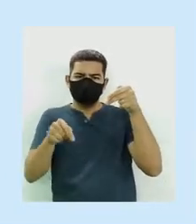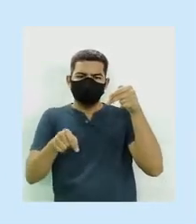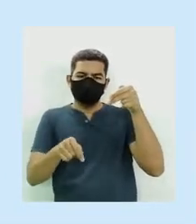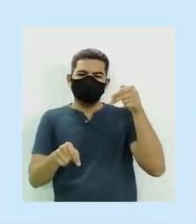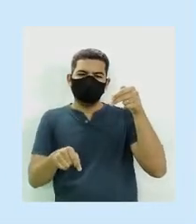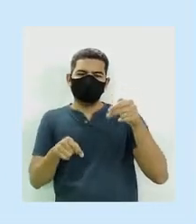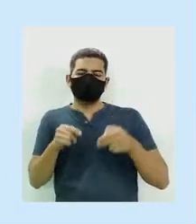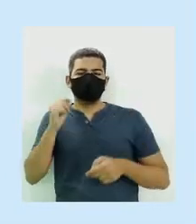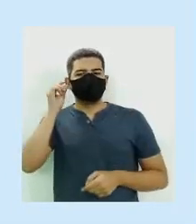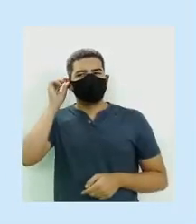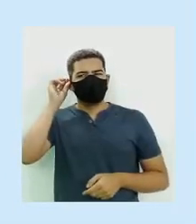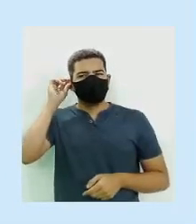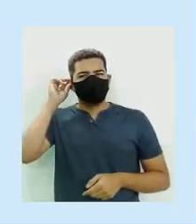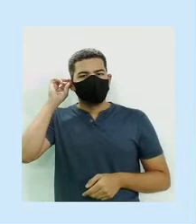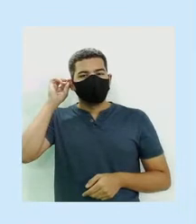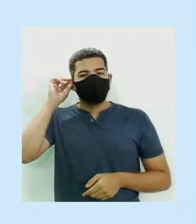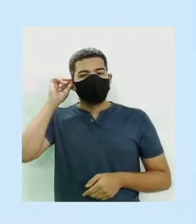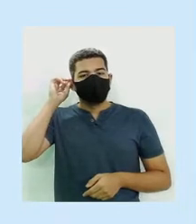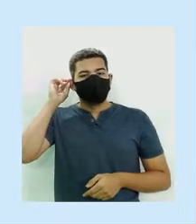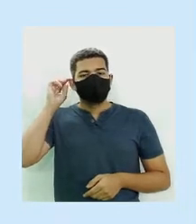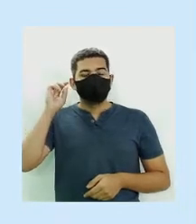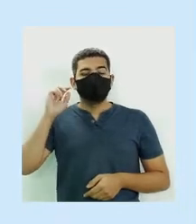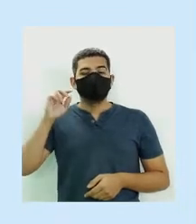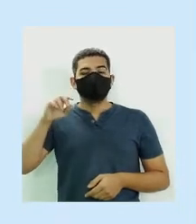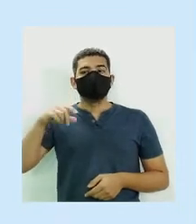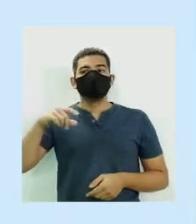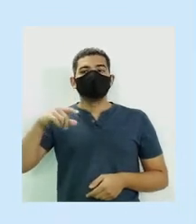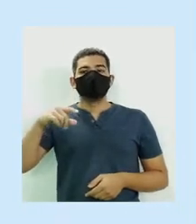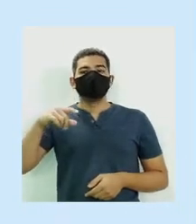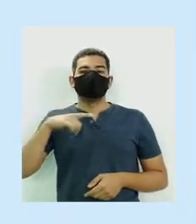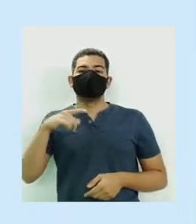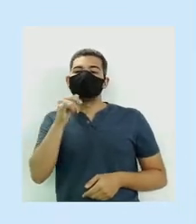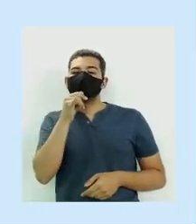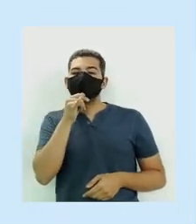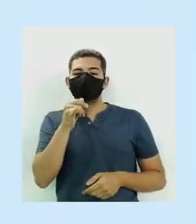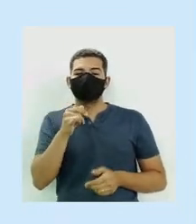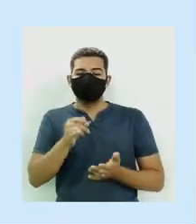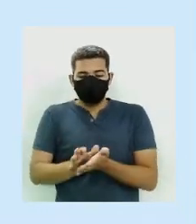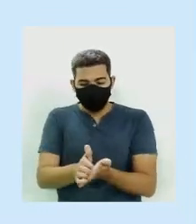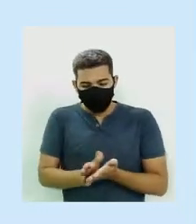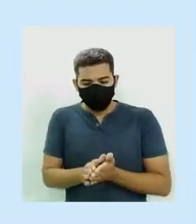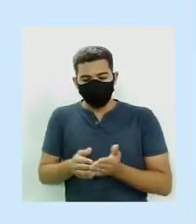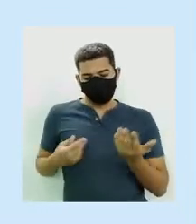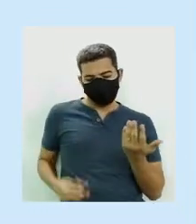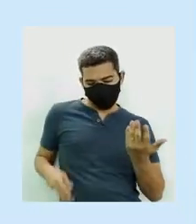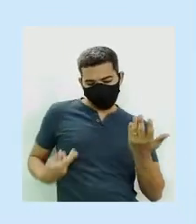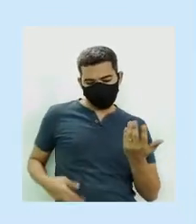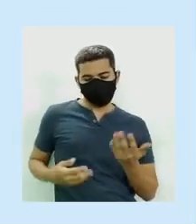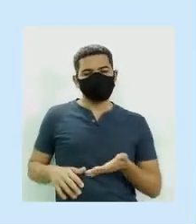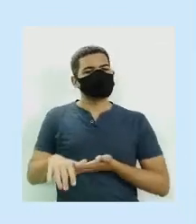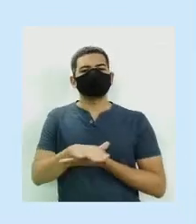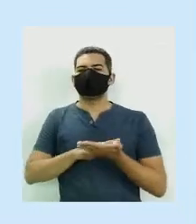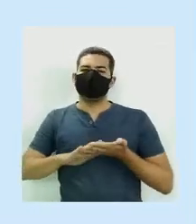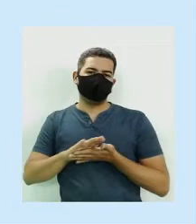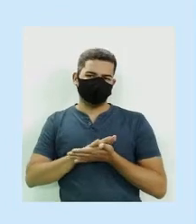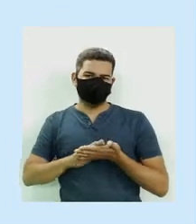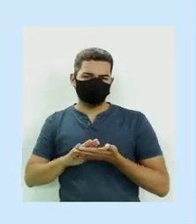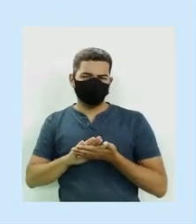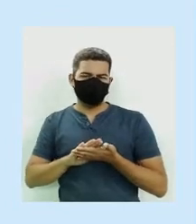a gente, né? Ele não vai ter a utilização de instrumentos musicais, por exemplo. Ele não vai ter